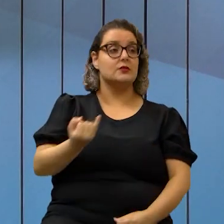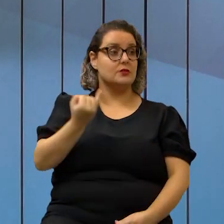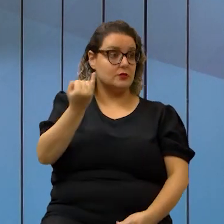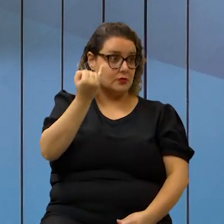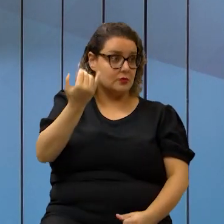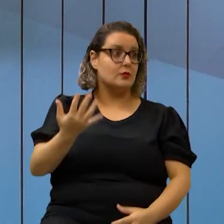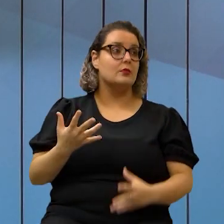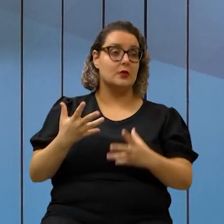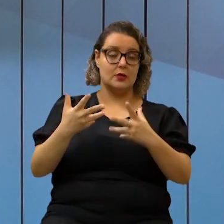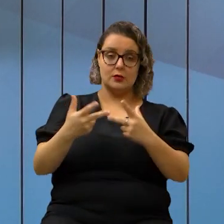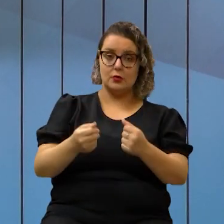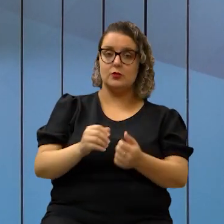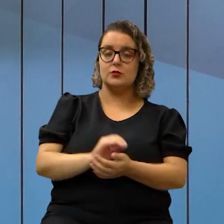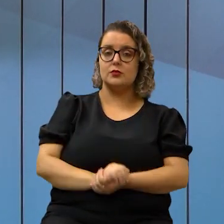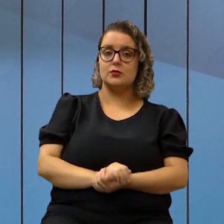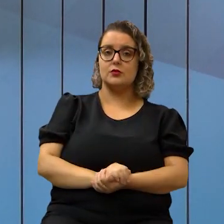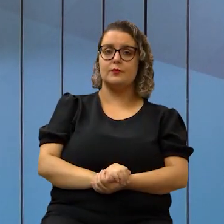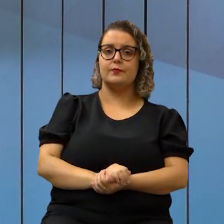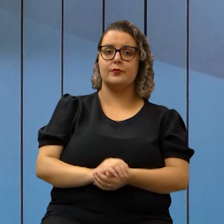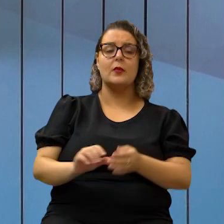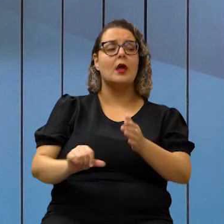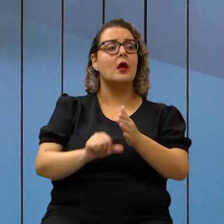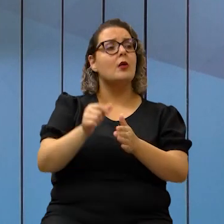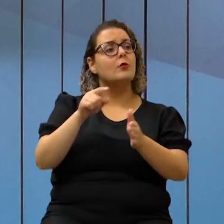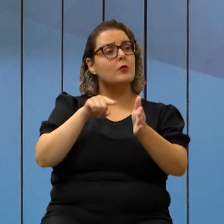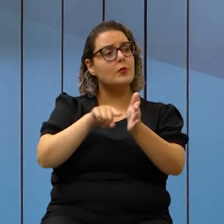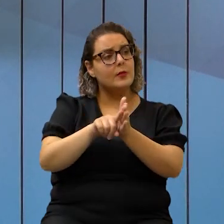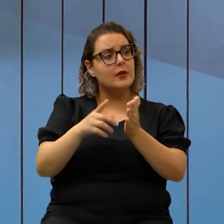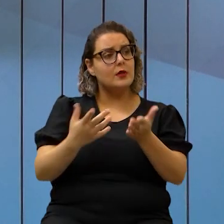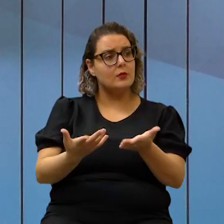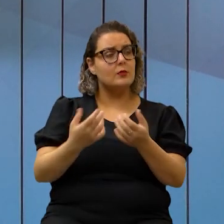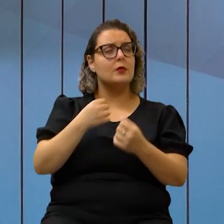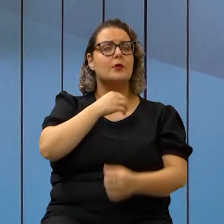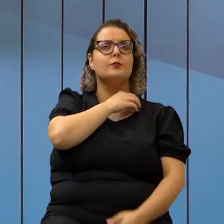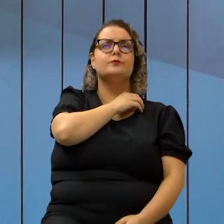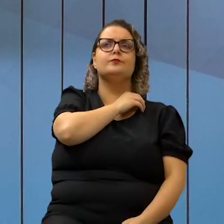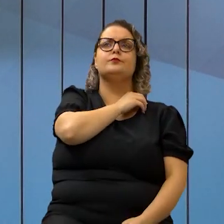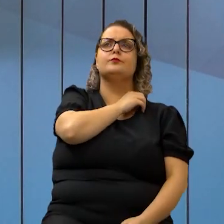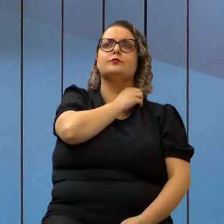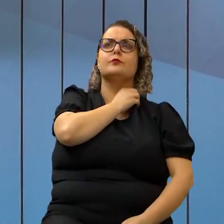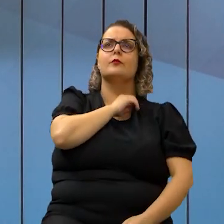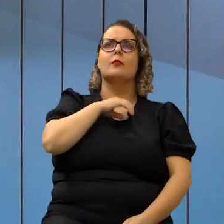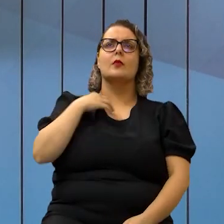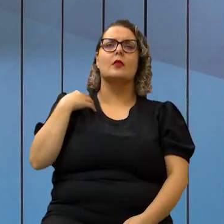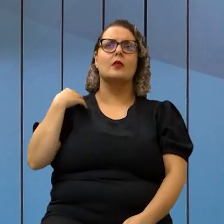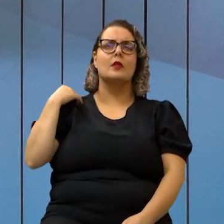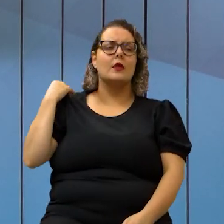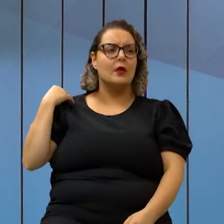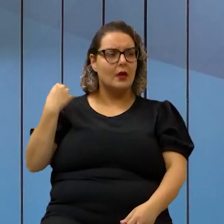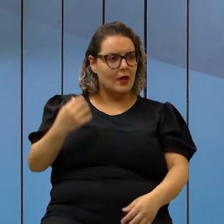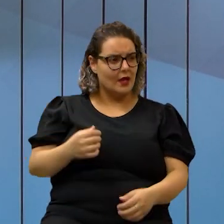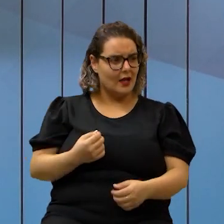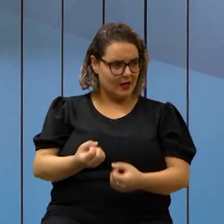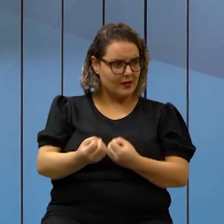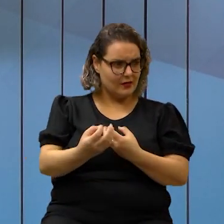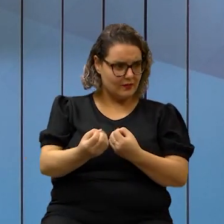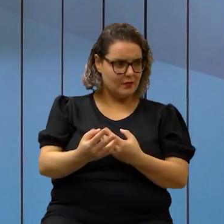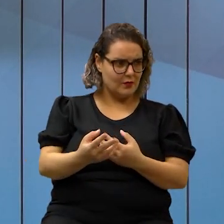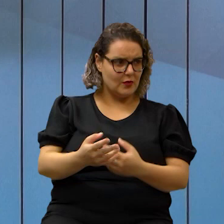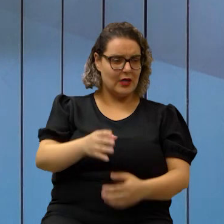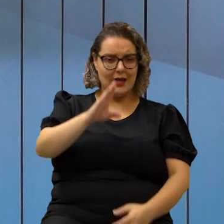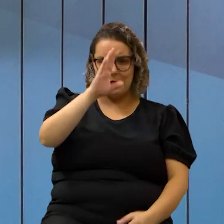tão relevância aí para todos, a primeira pergunta, né, a primeira questão. A informação, ela é